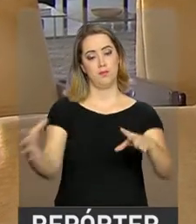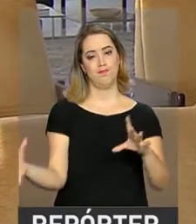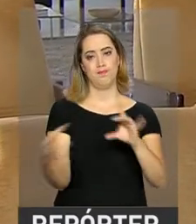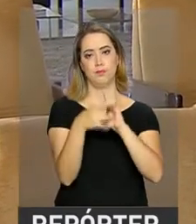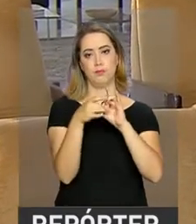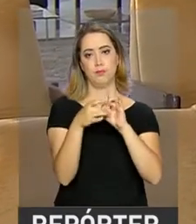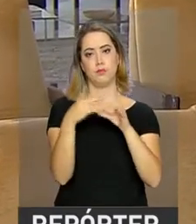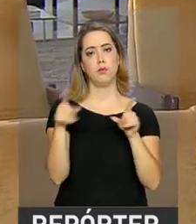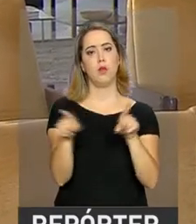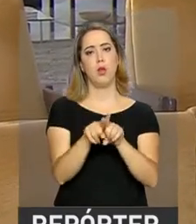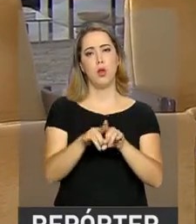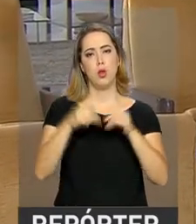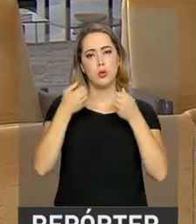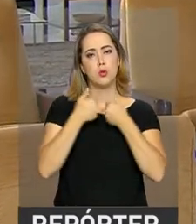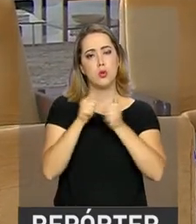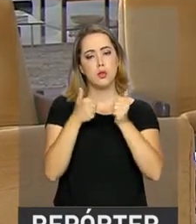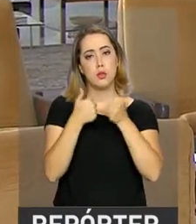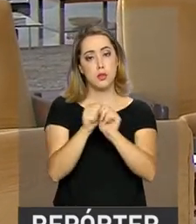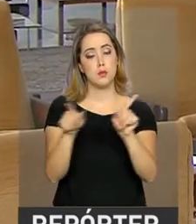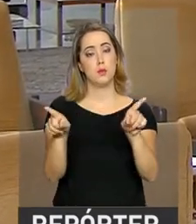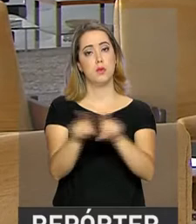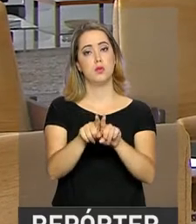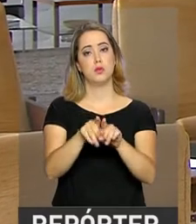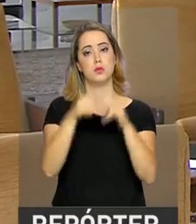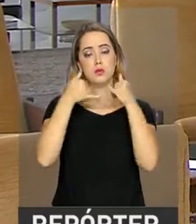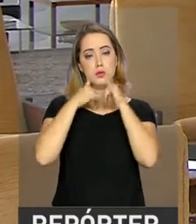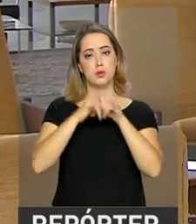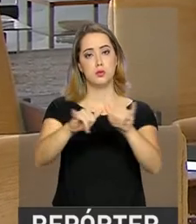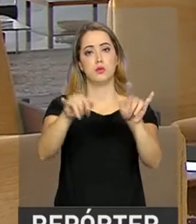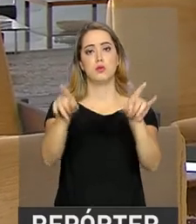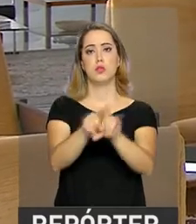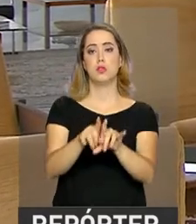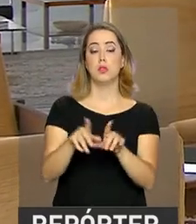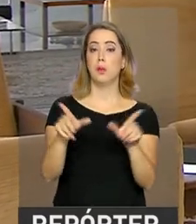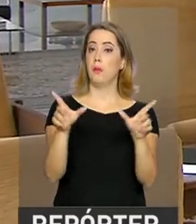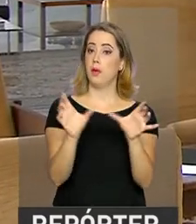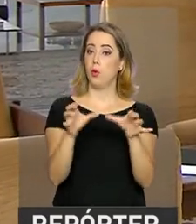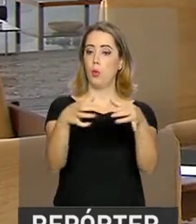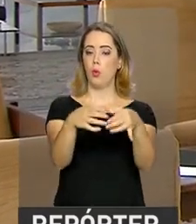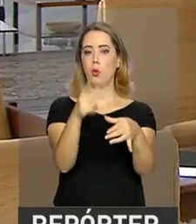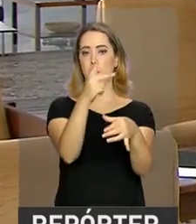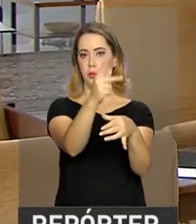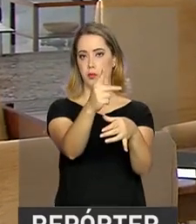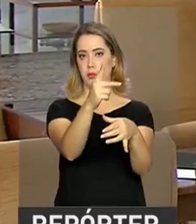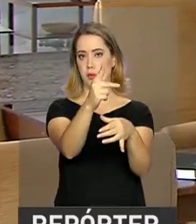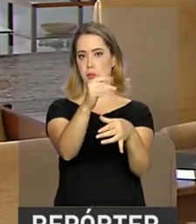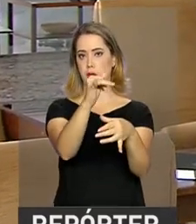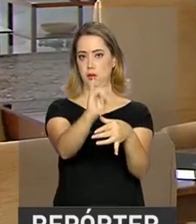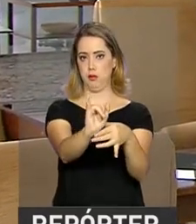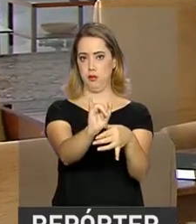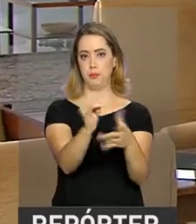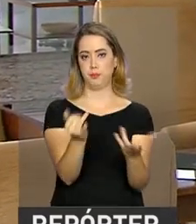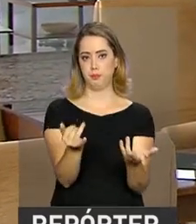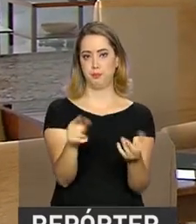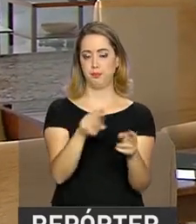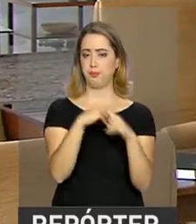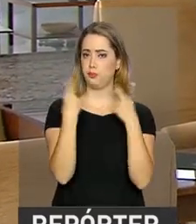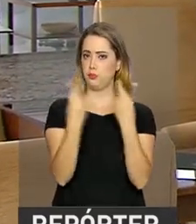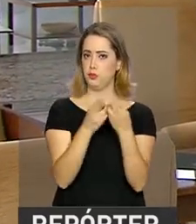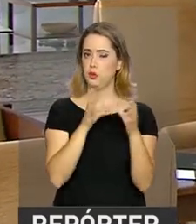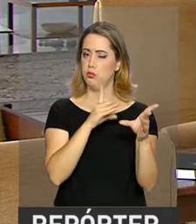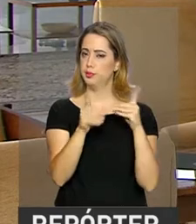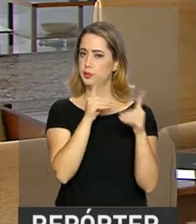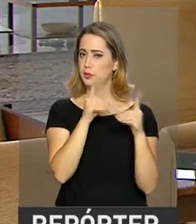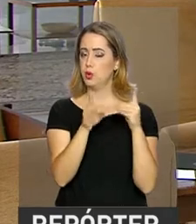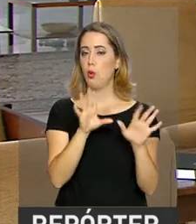transportes e de minas e energia e também o programa de parceria de investimentos o pp ii nessa reunião deve ser discutida a